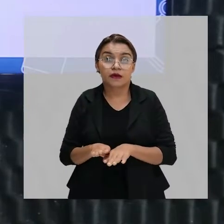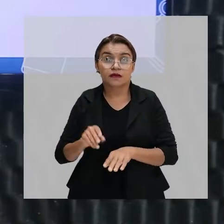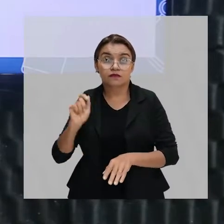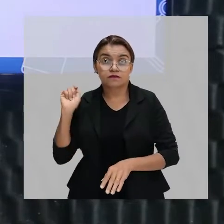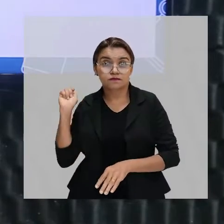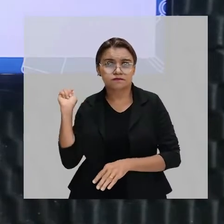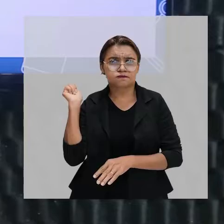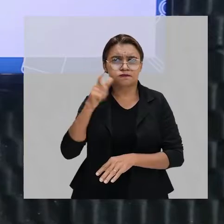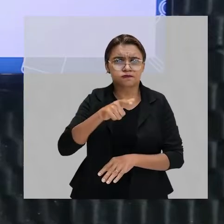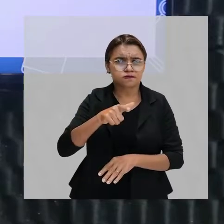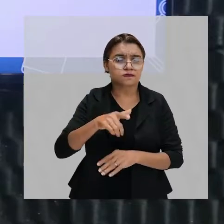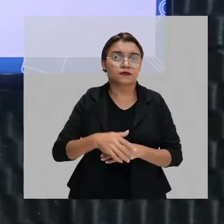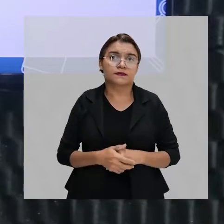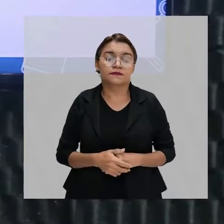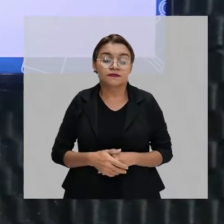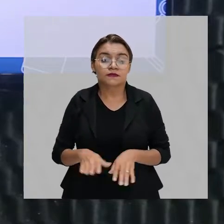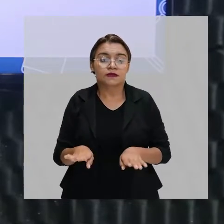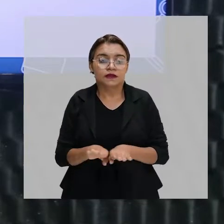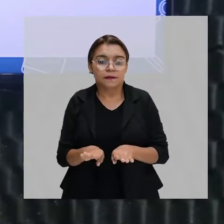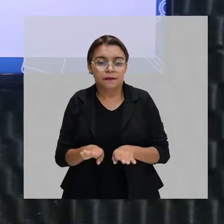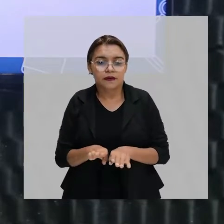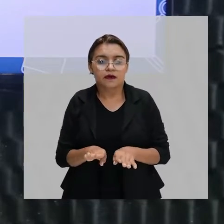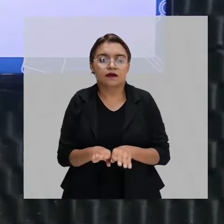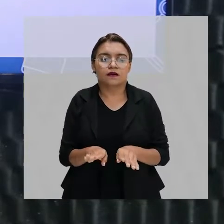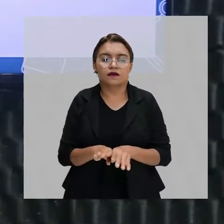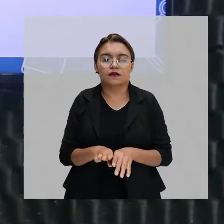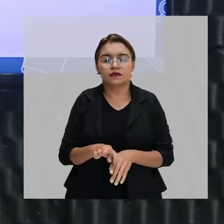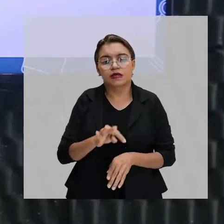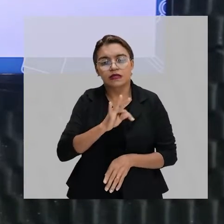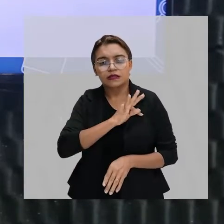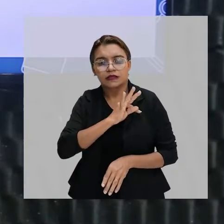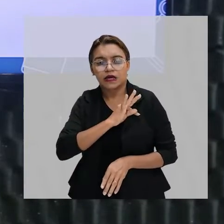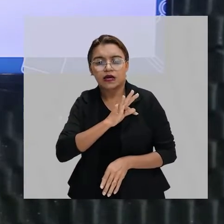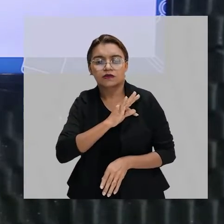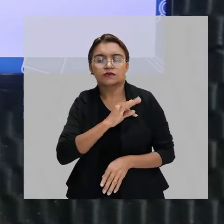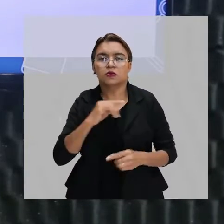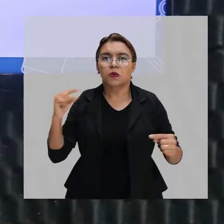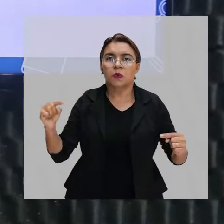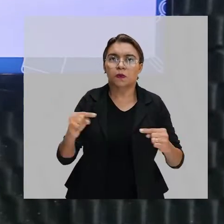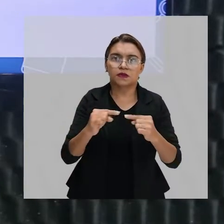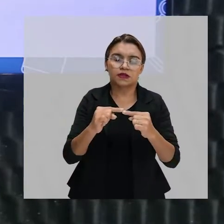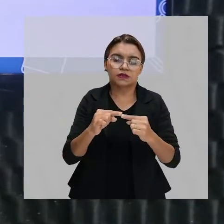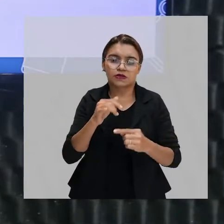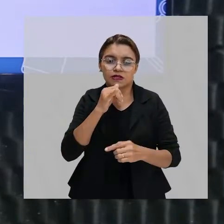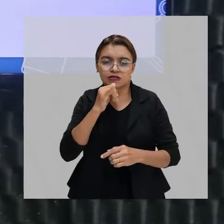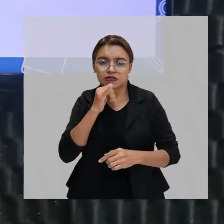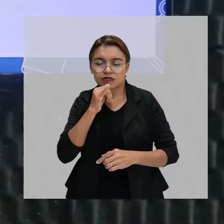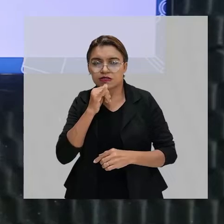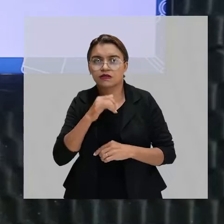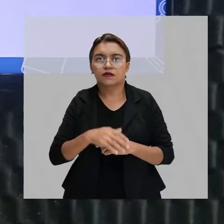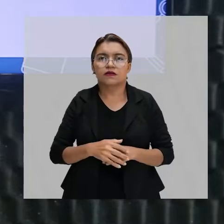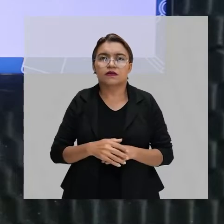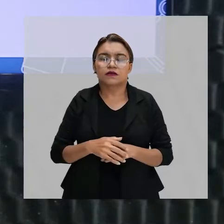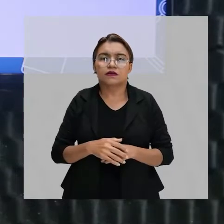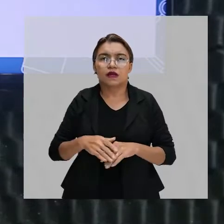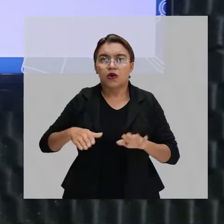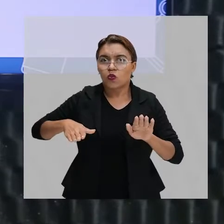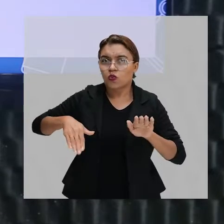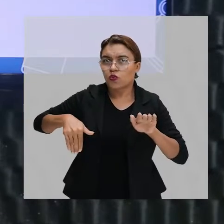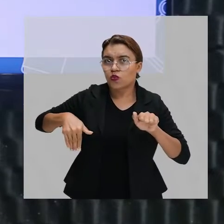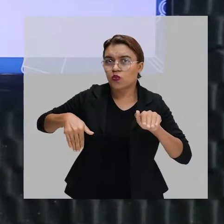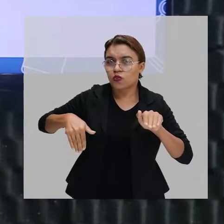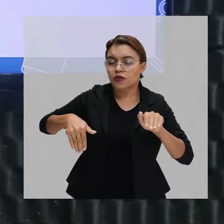só se pode tirar o alvo técnico-combinatório nós podemos citar a ginástica o nado artístico